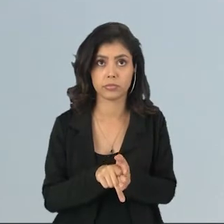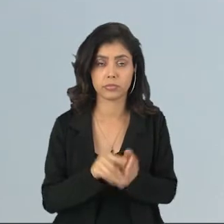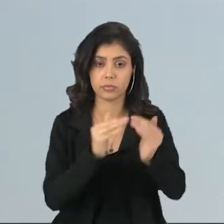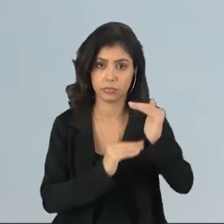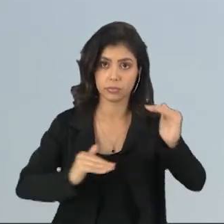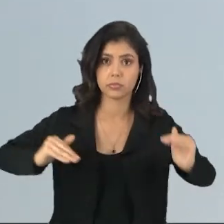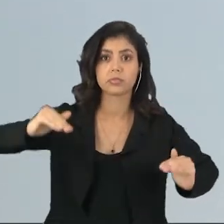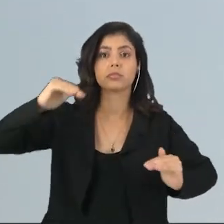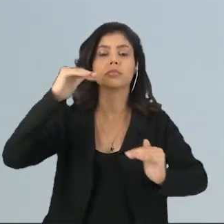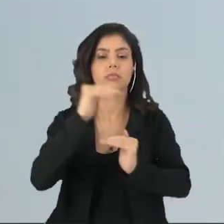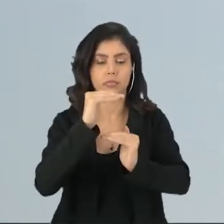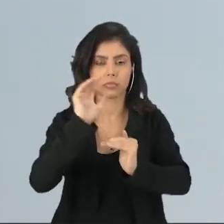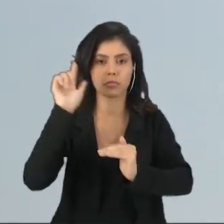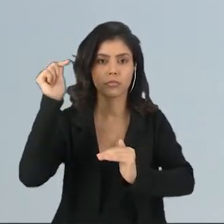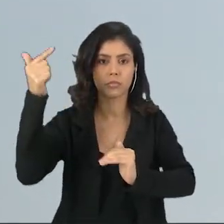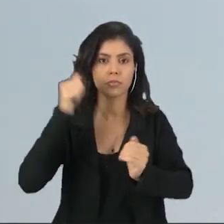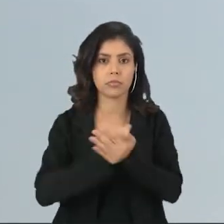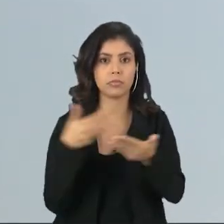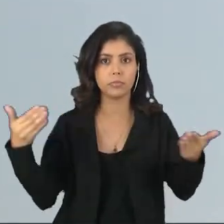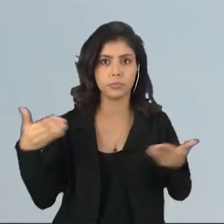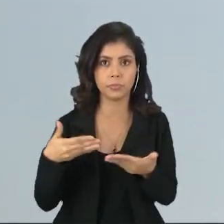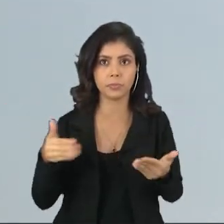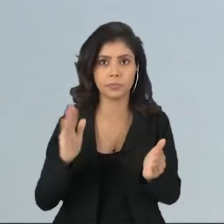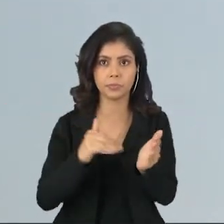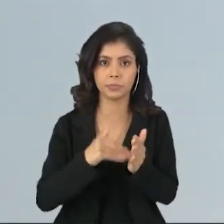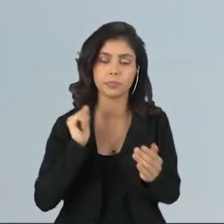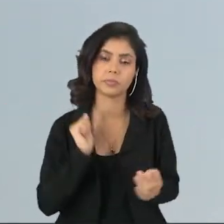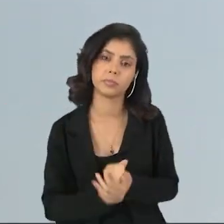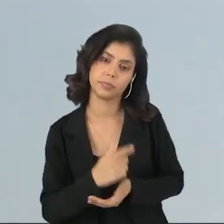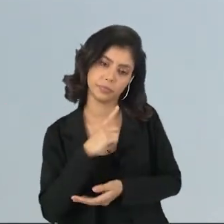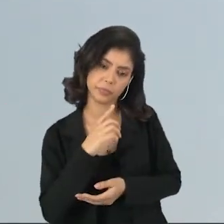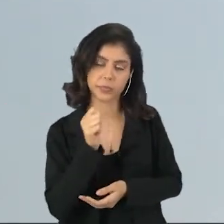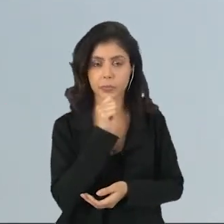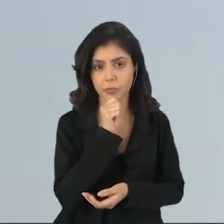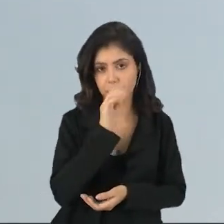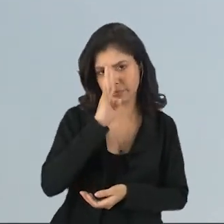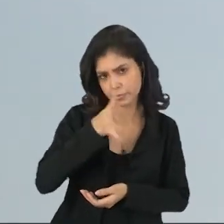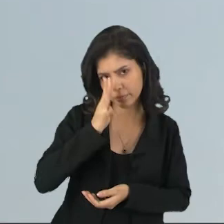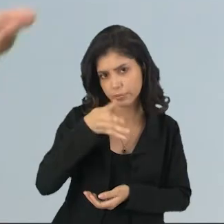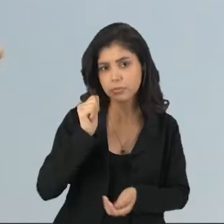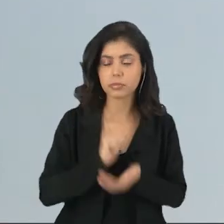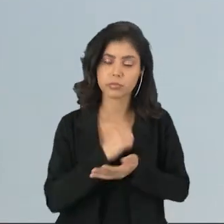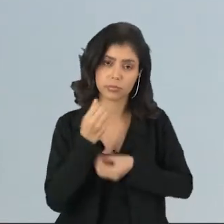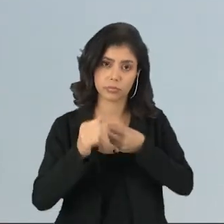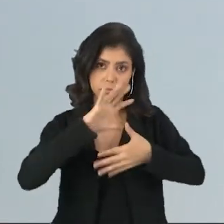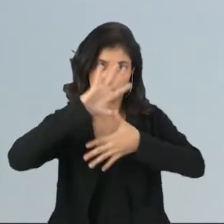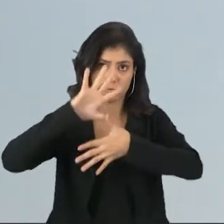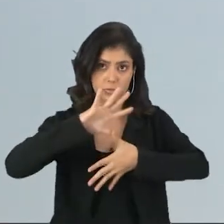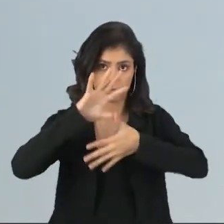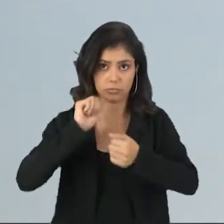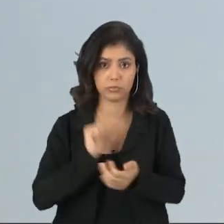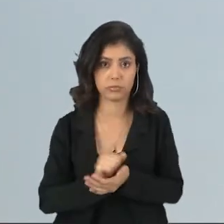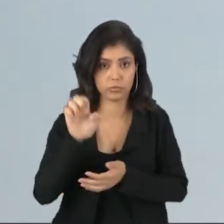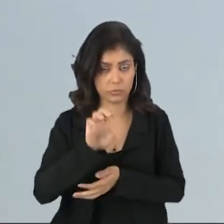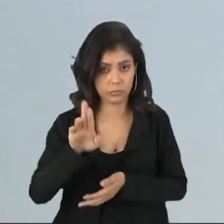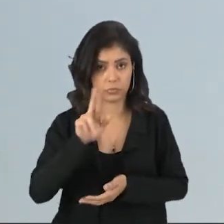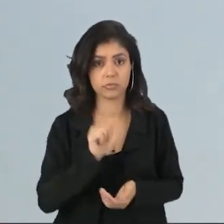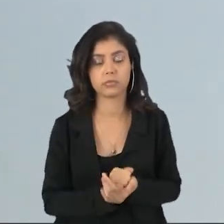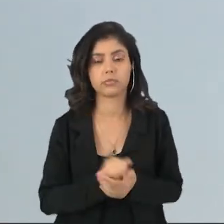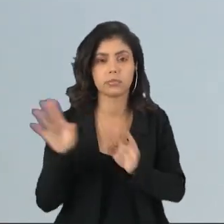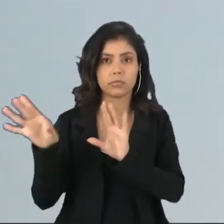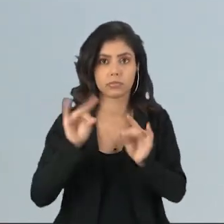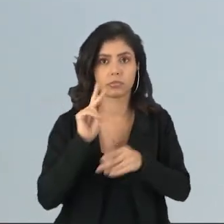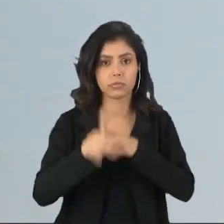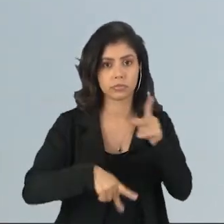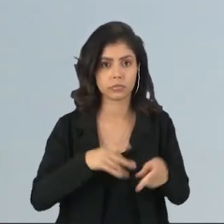acima das outras. Inclusive, até o dia de hoje, a gente ainda tem essa crítica, que tanto os americanos como os europeus veem os